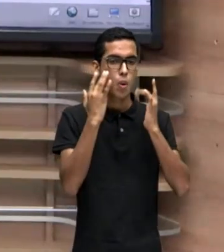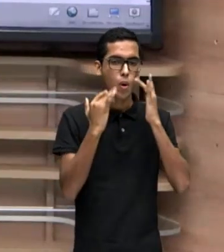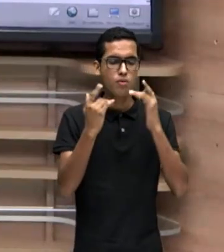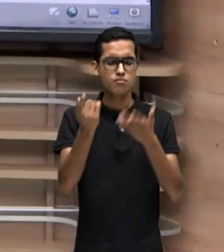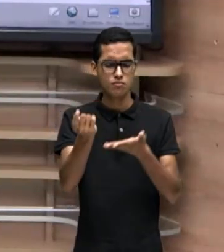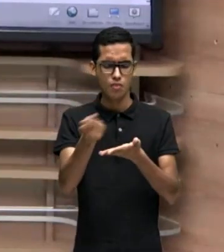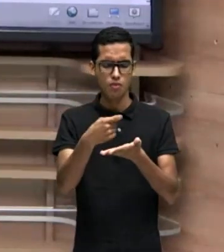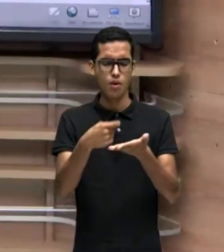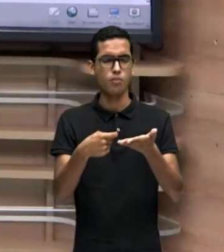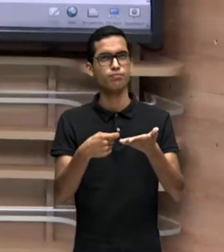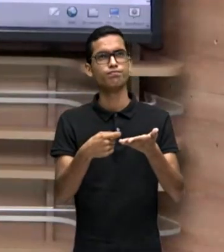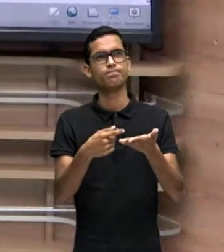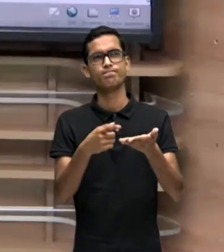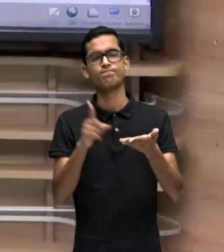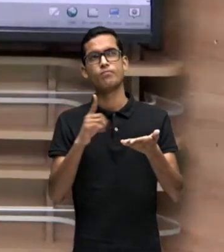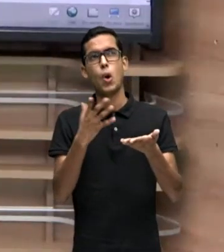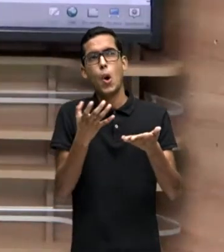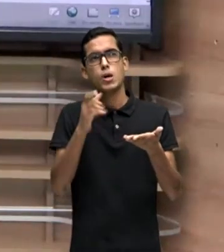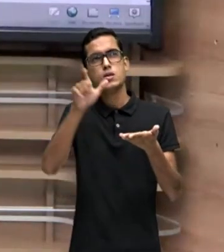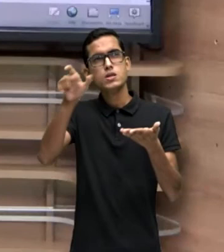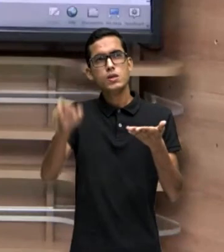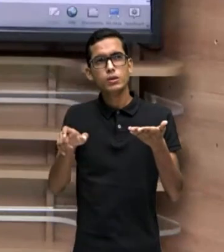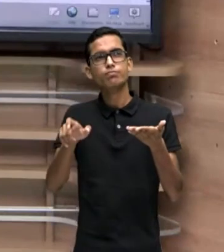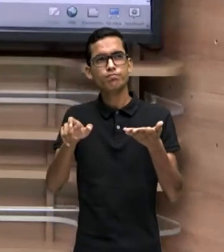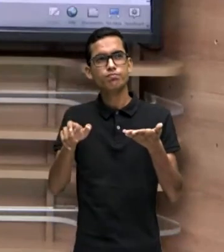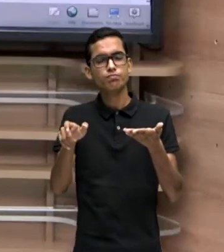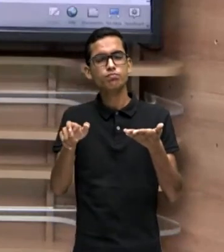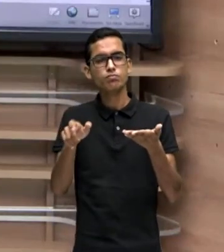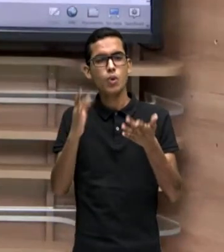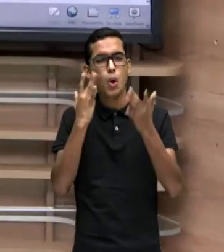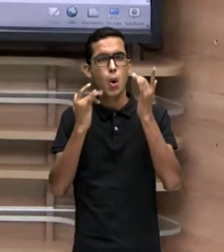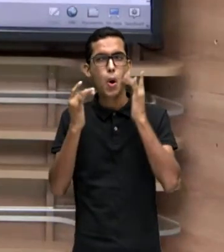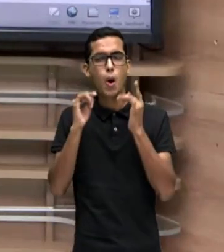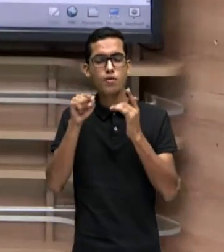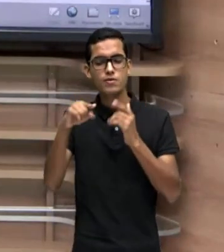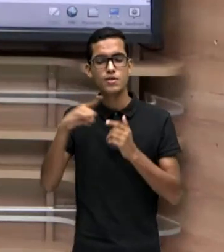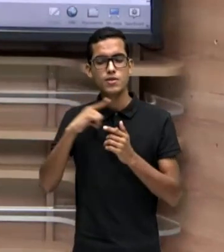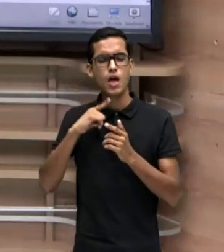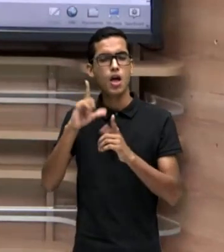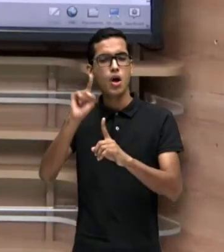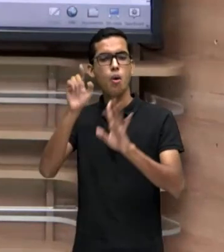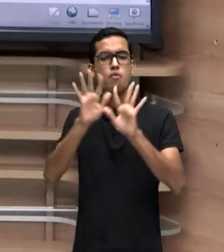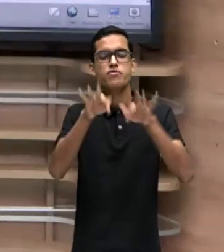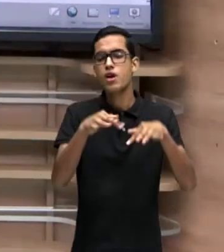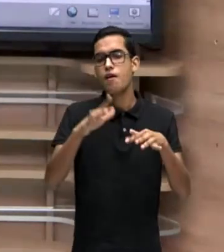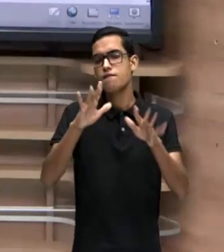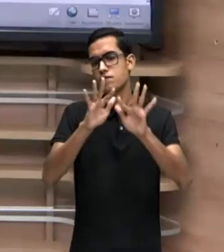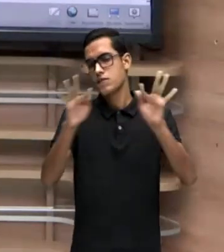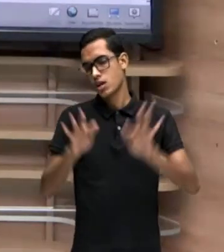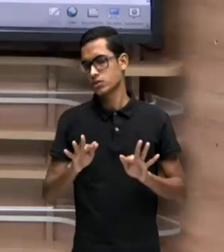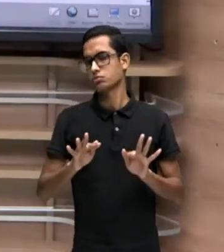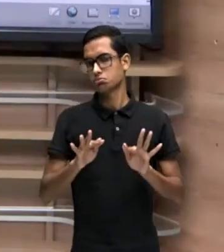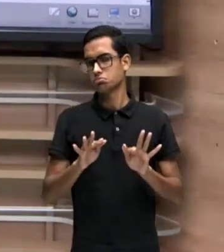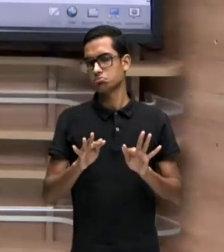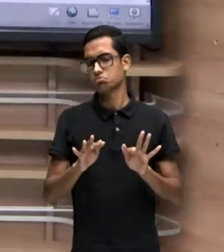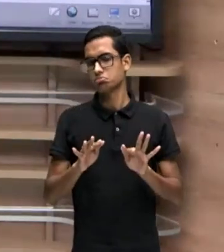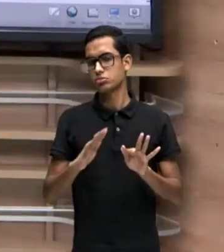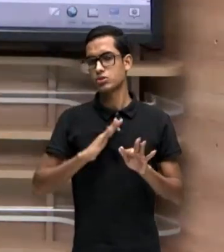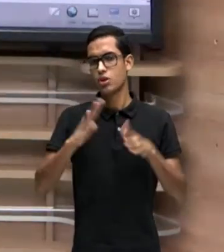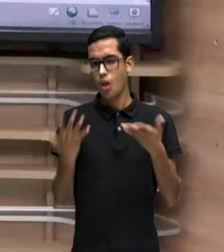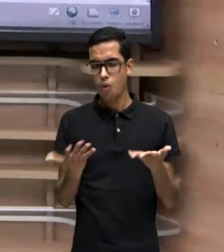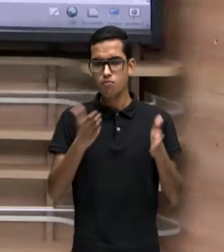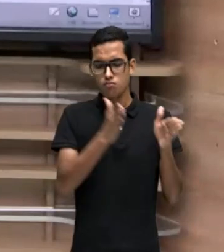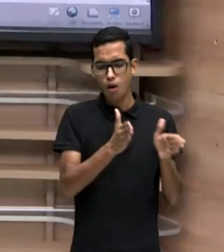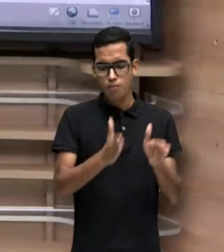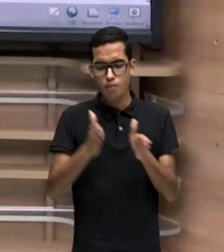texto dele, pensou, não, eu quero que esse personagem aqui desse drama, ele tenha um final feliz, né? Então, com o desenrolar da